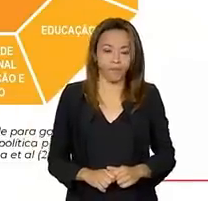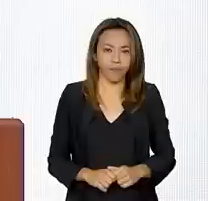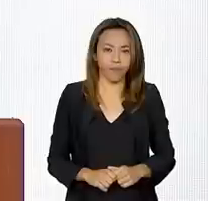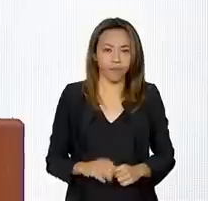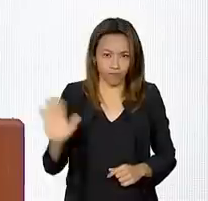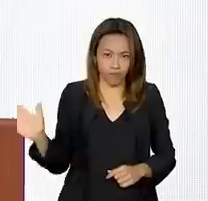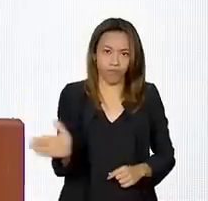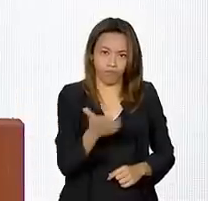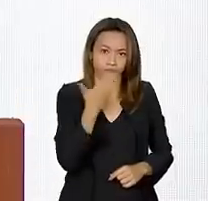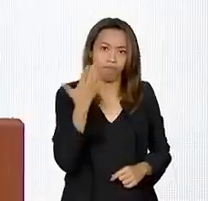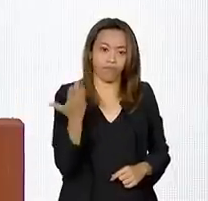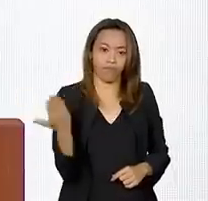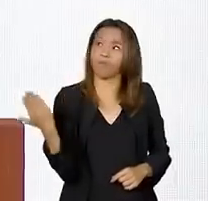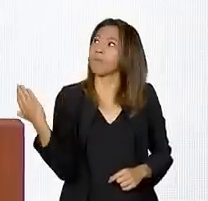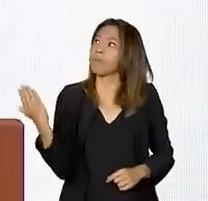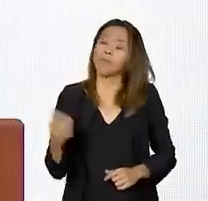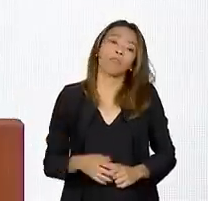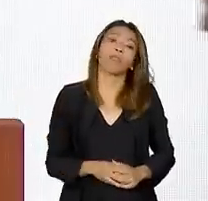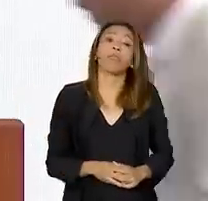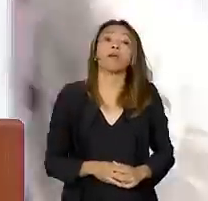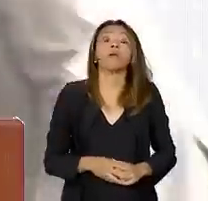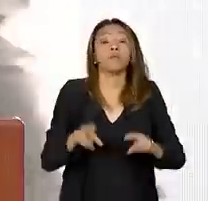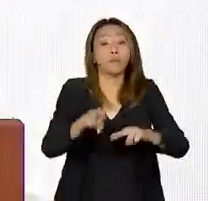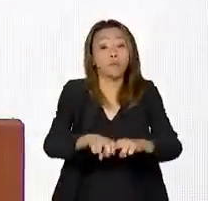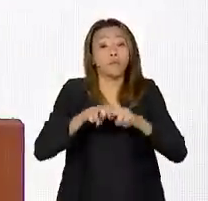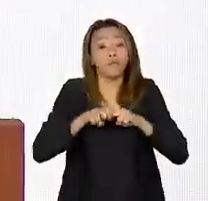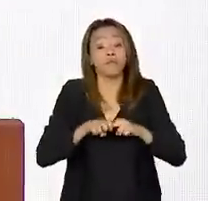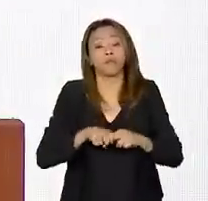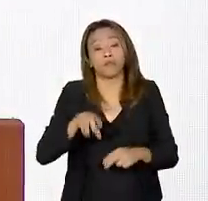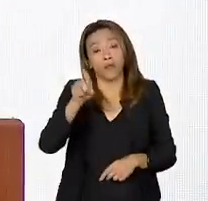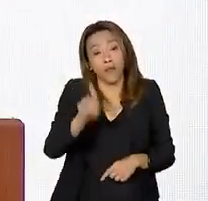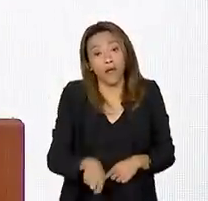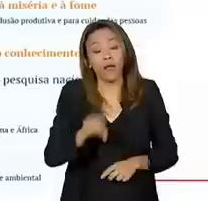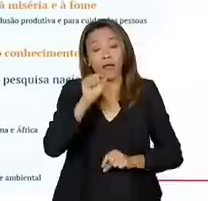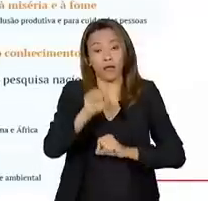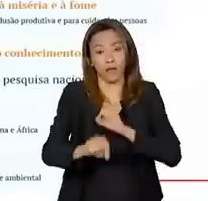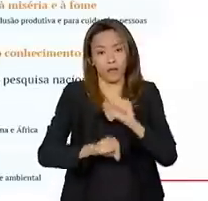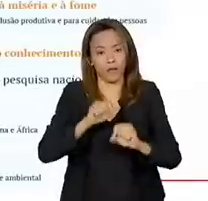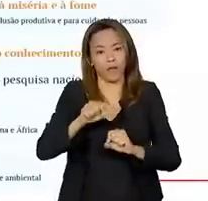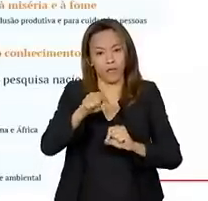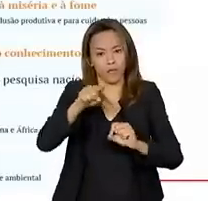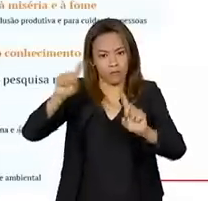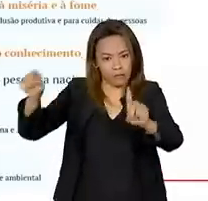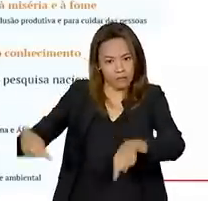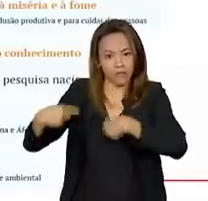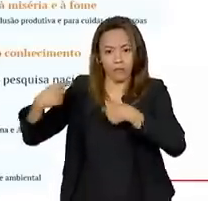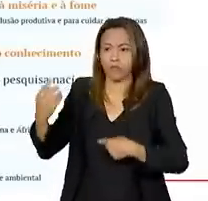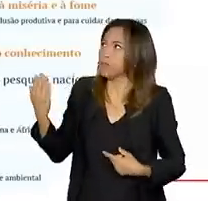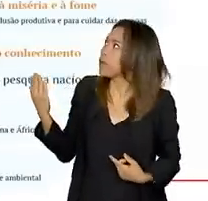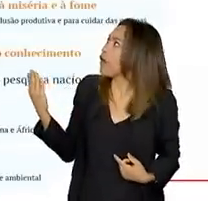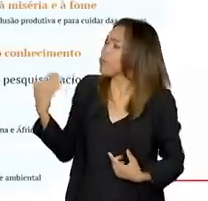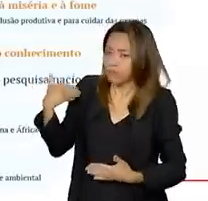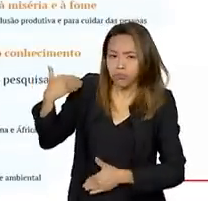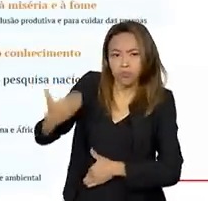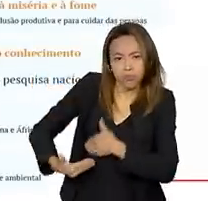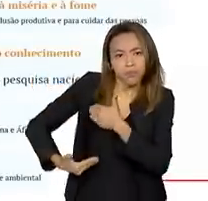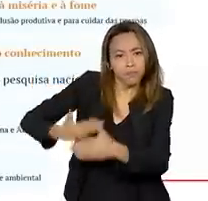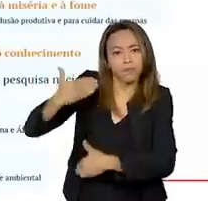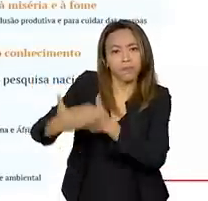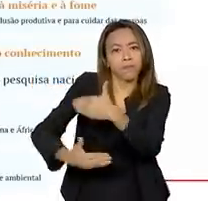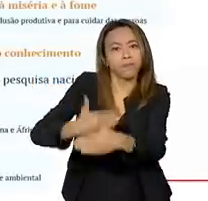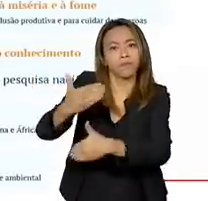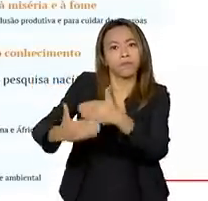Pode passar? Portanto, é uma aposta para o desenvolvimento a partir da saúde